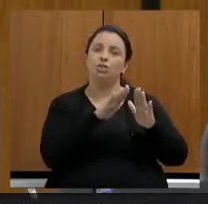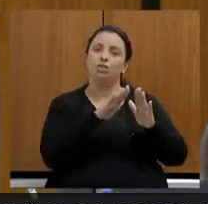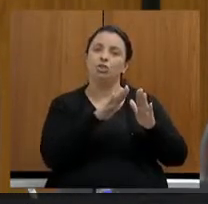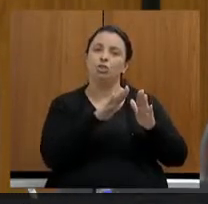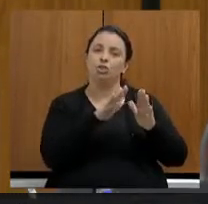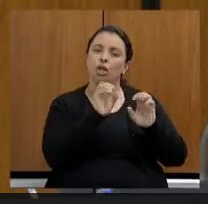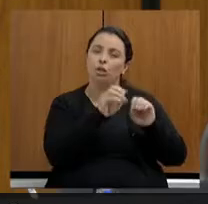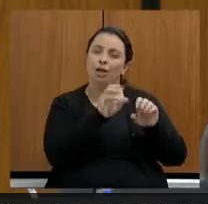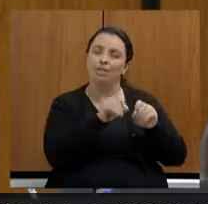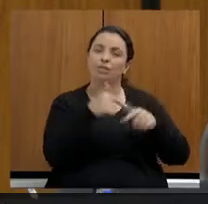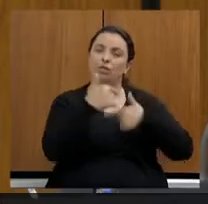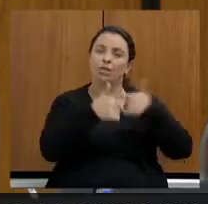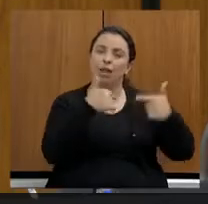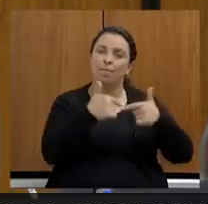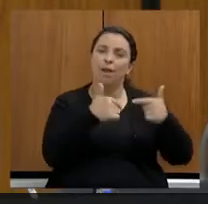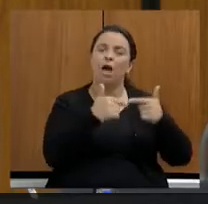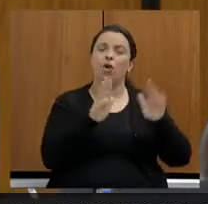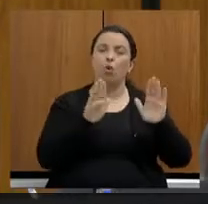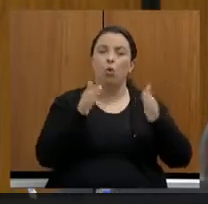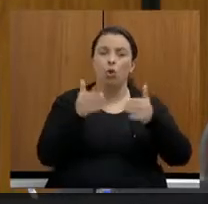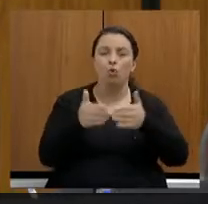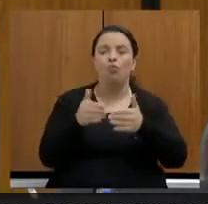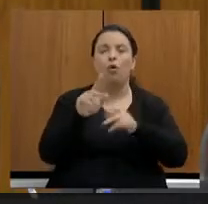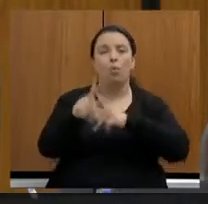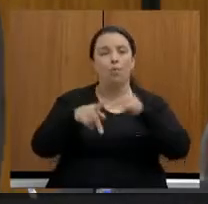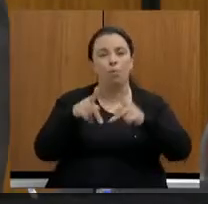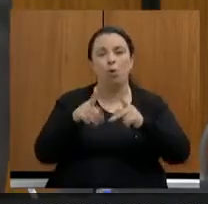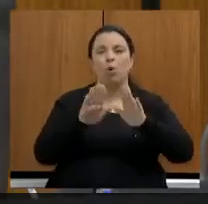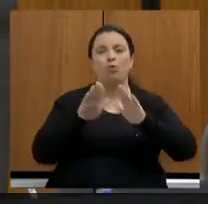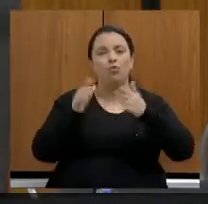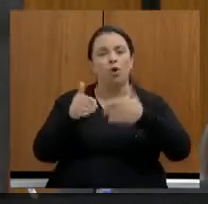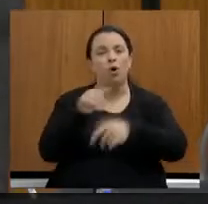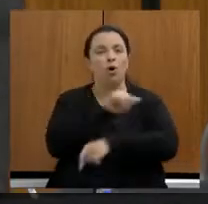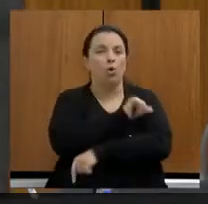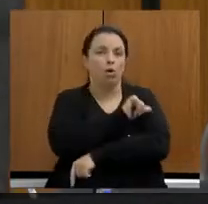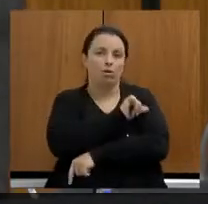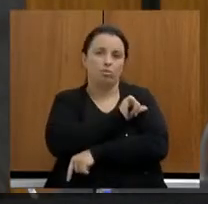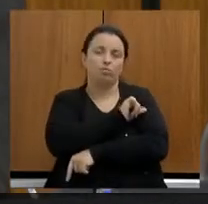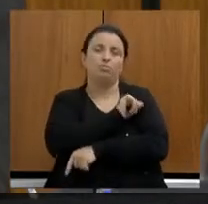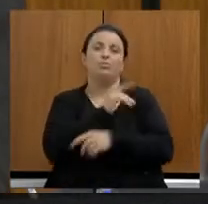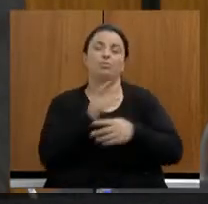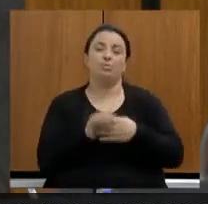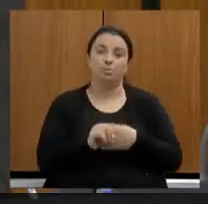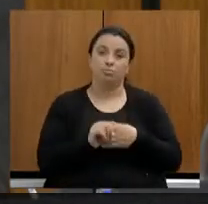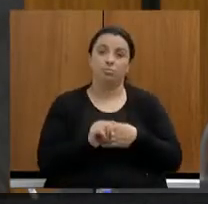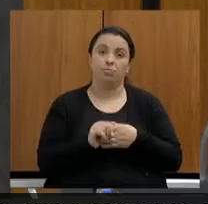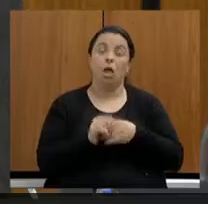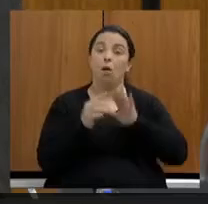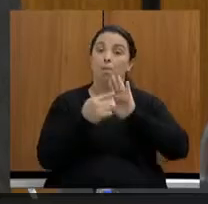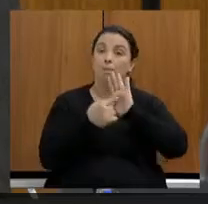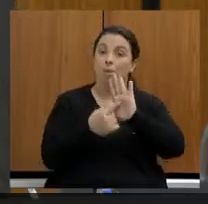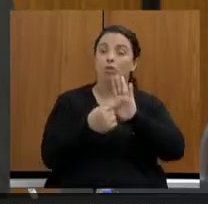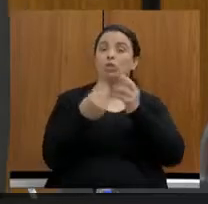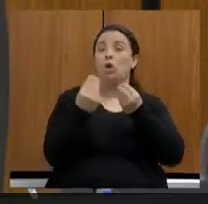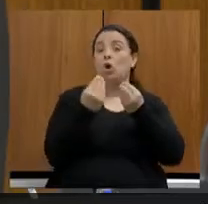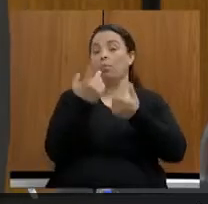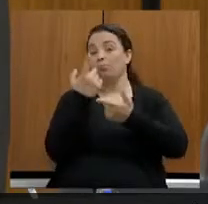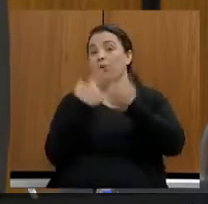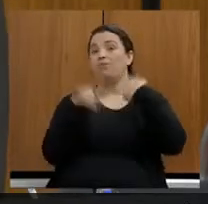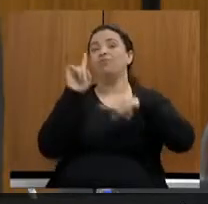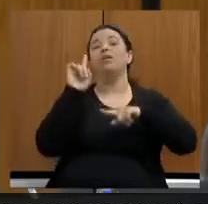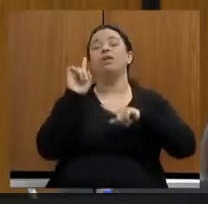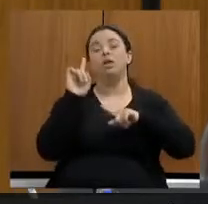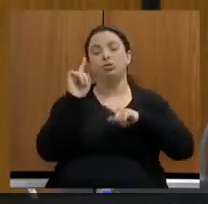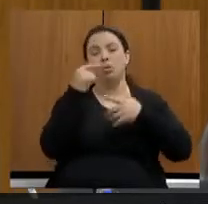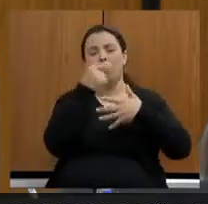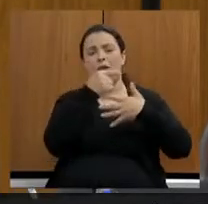do nosso povo das nossas crianças dos nossos estudantes a história de mostrar os avanços que nós tivemos que que